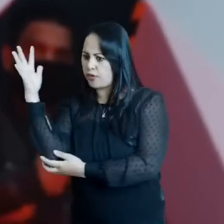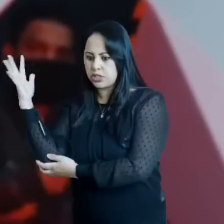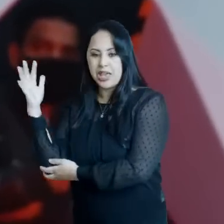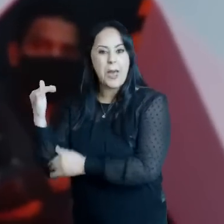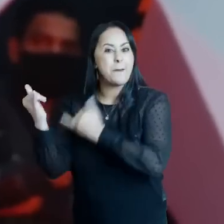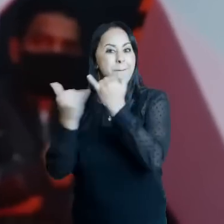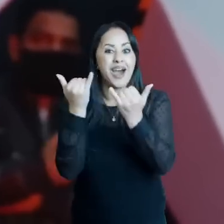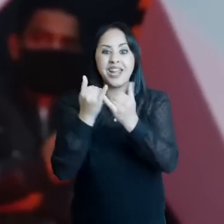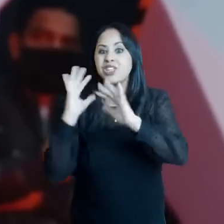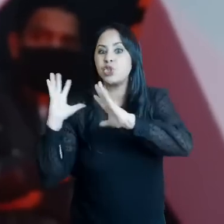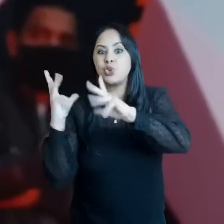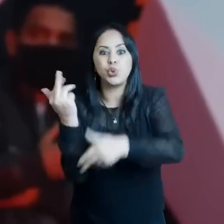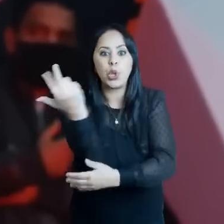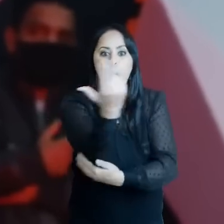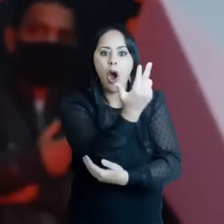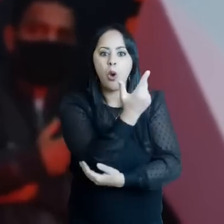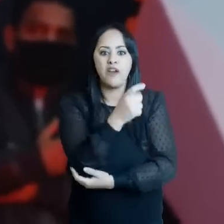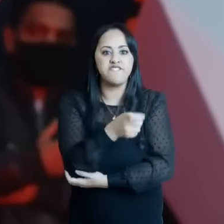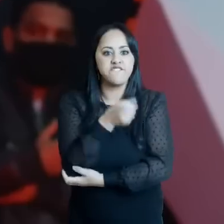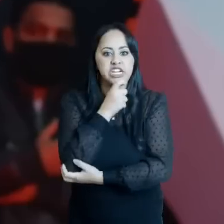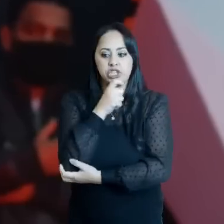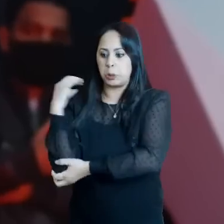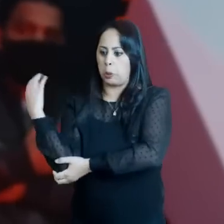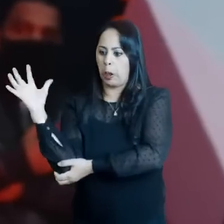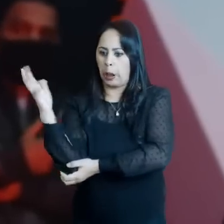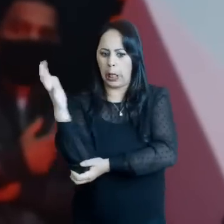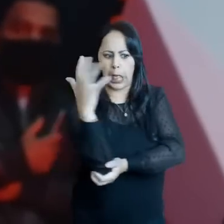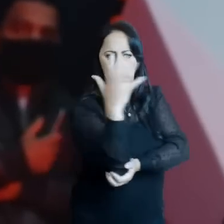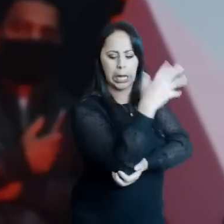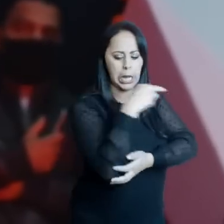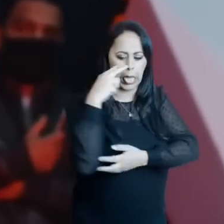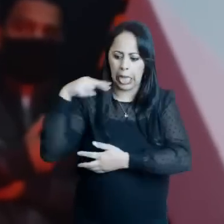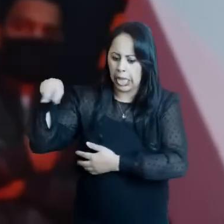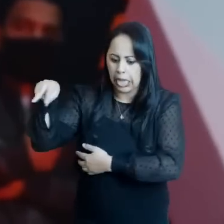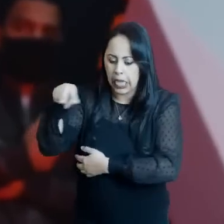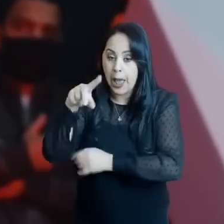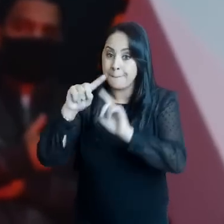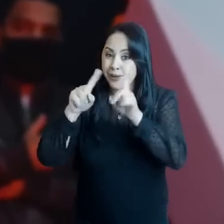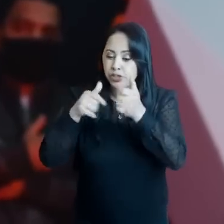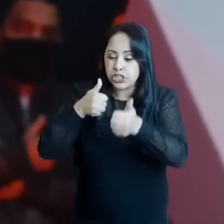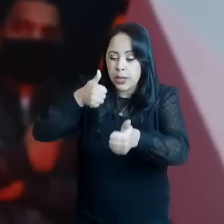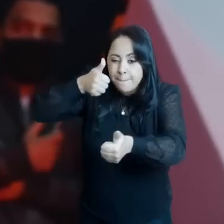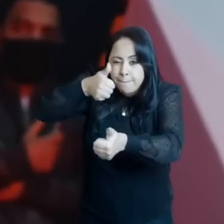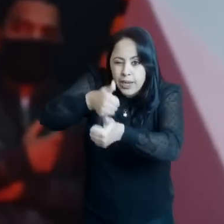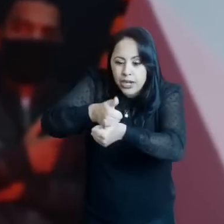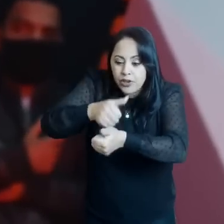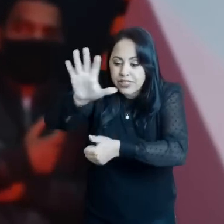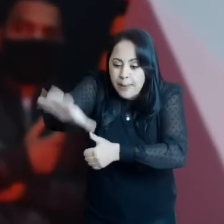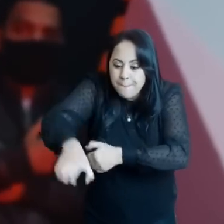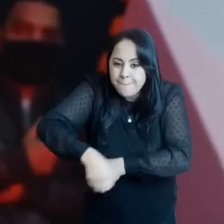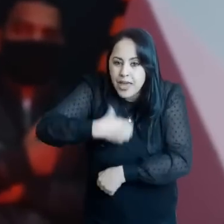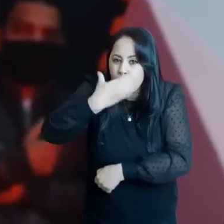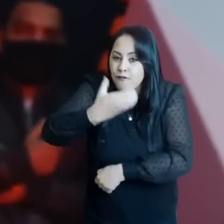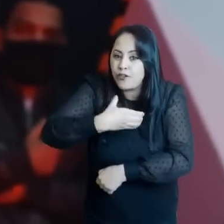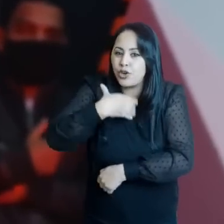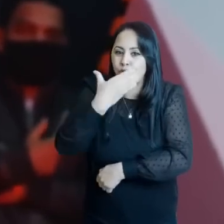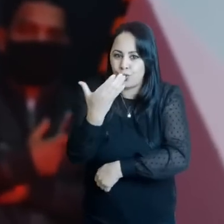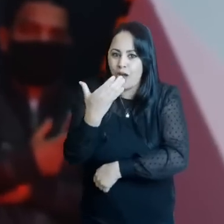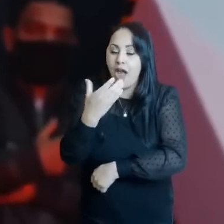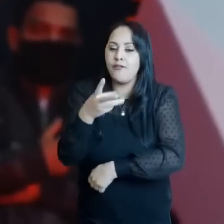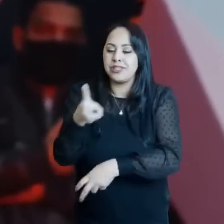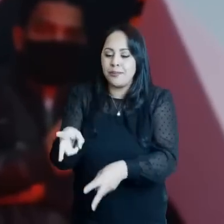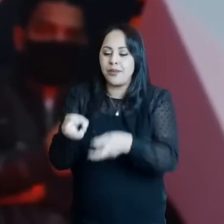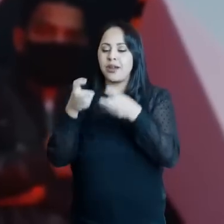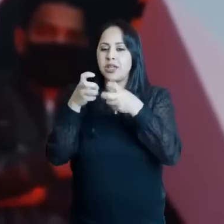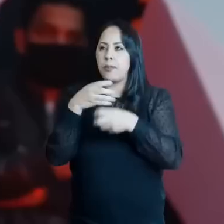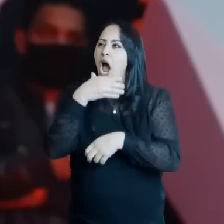A folhagem é igual, você só vê uma coisa verde. Mas, quando você chega próximo, e você pega o fruto, você vê qual é o